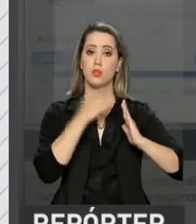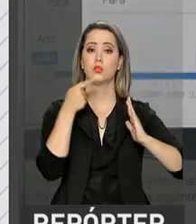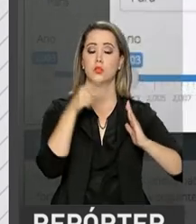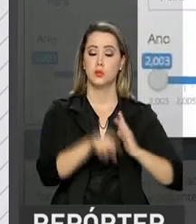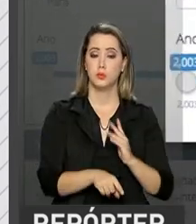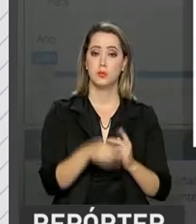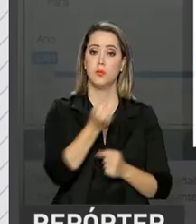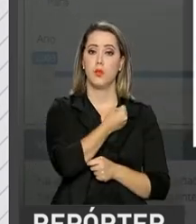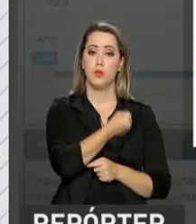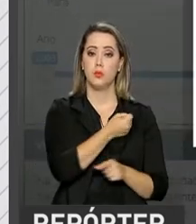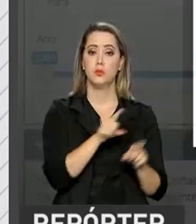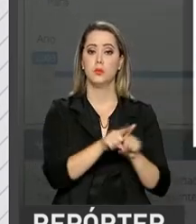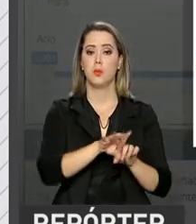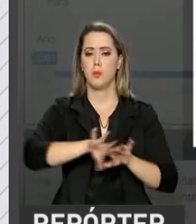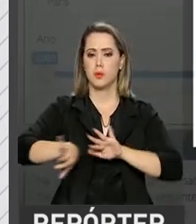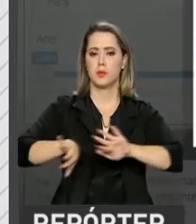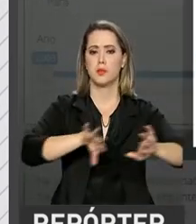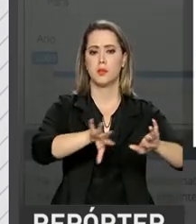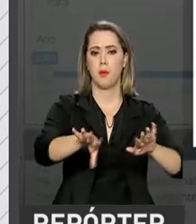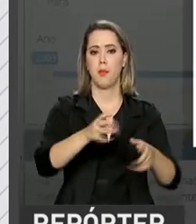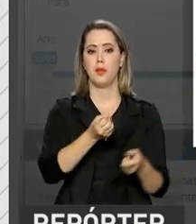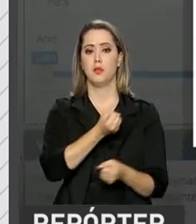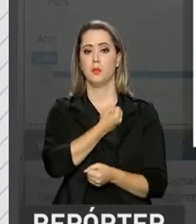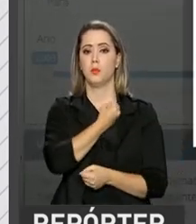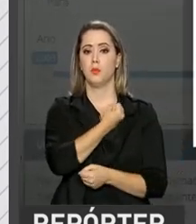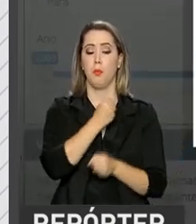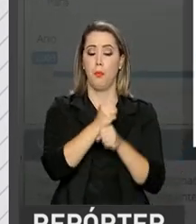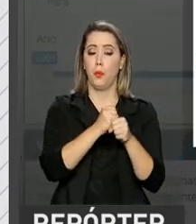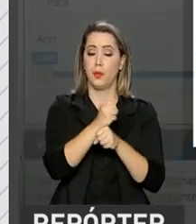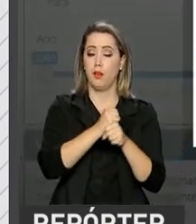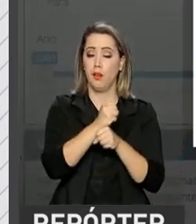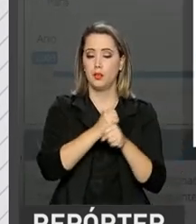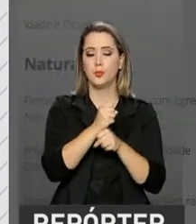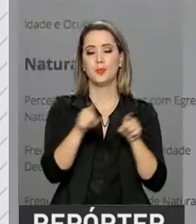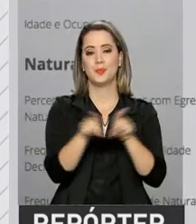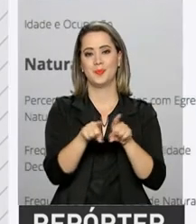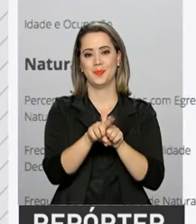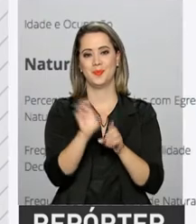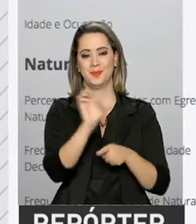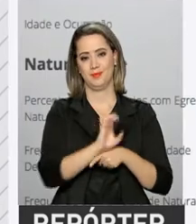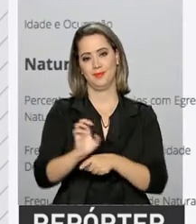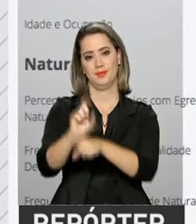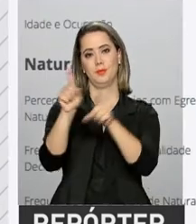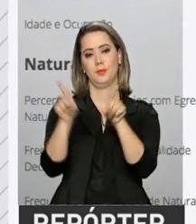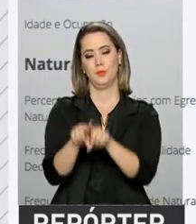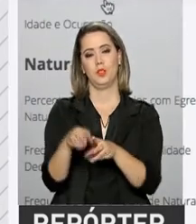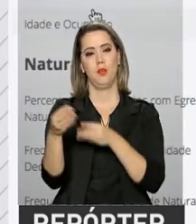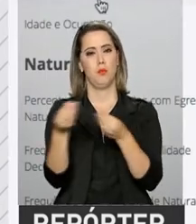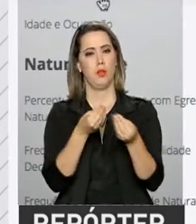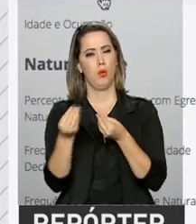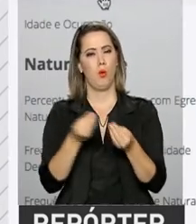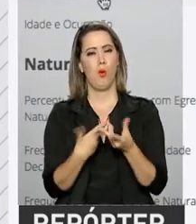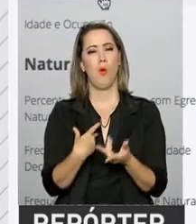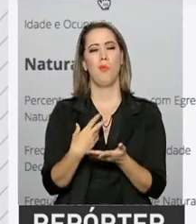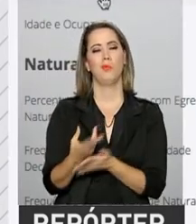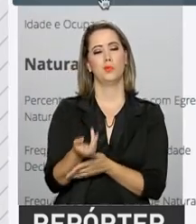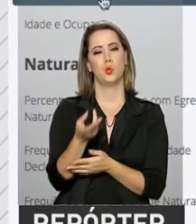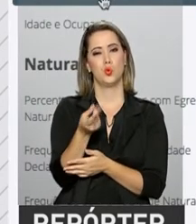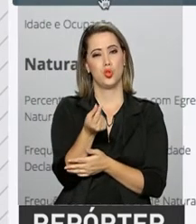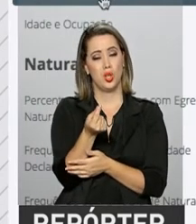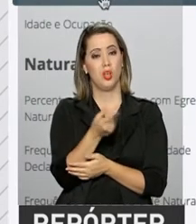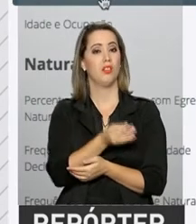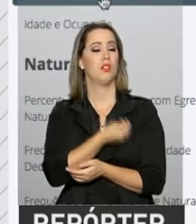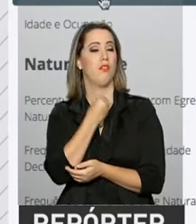os dados ainda podem ser separados por ano no estado o sistema também traz o perfil sócio-econômico das vítimas e dos